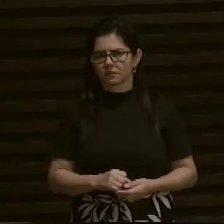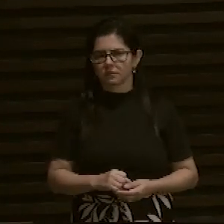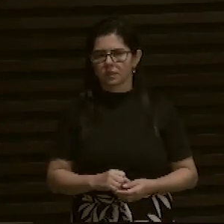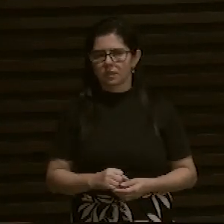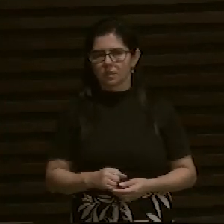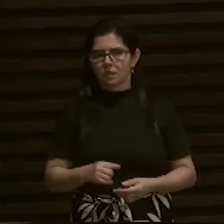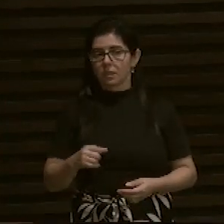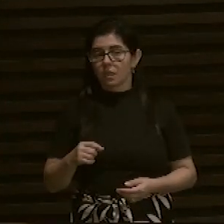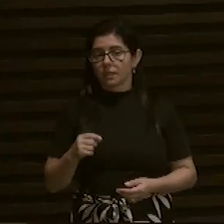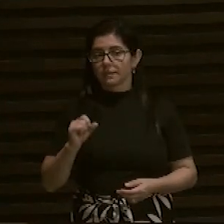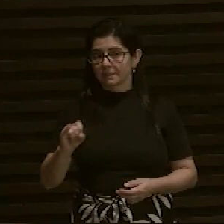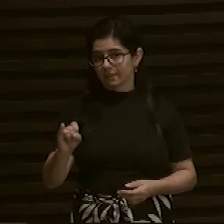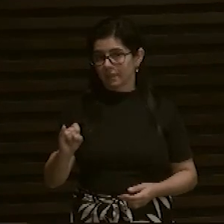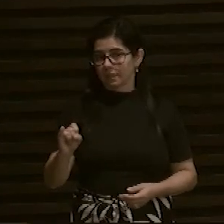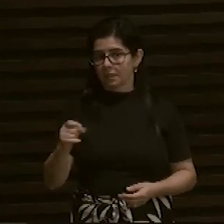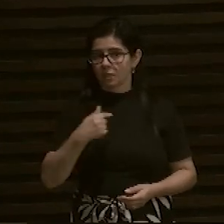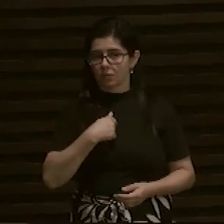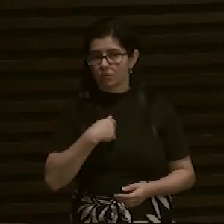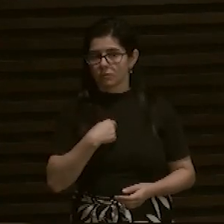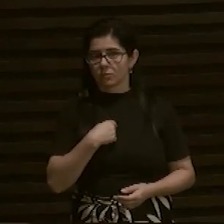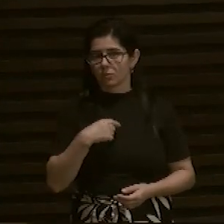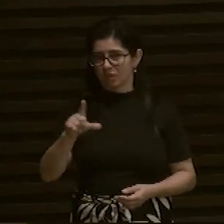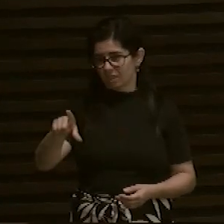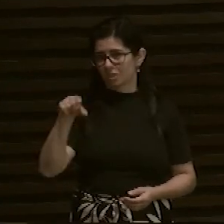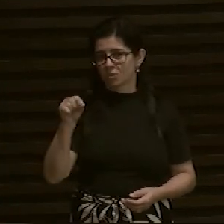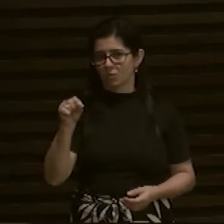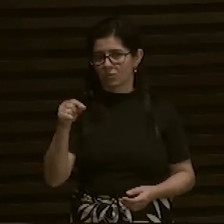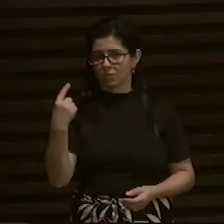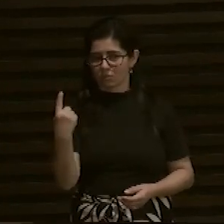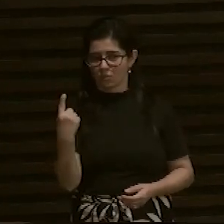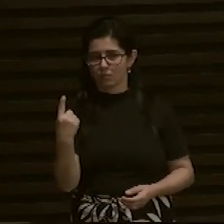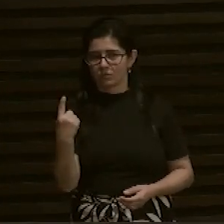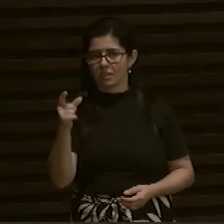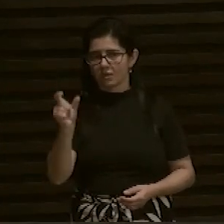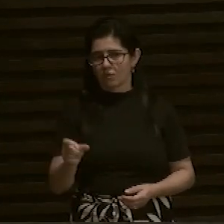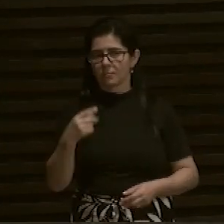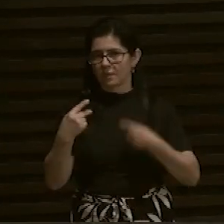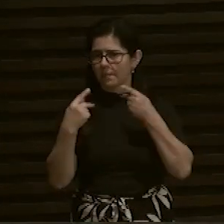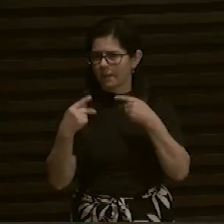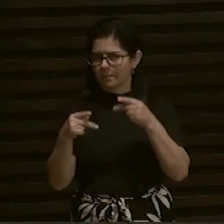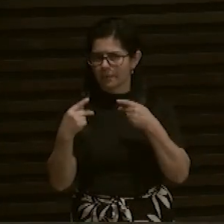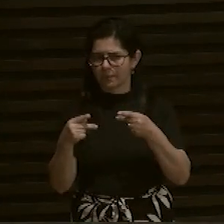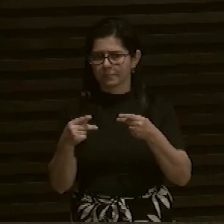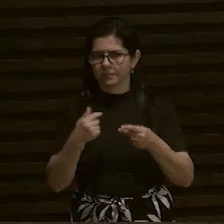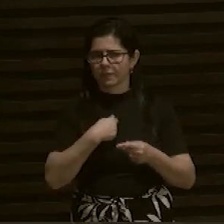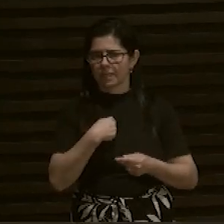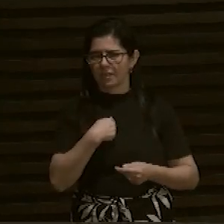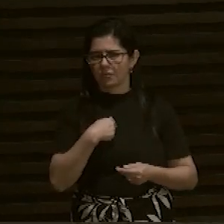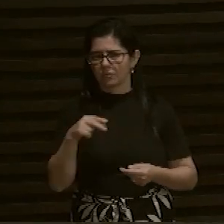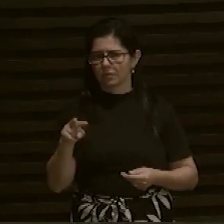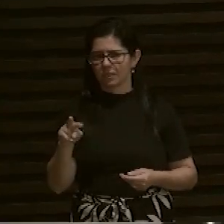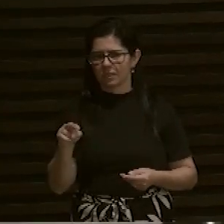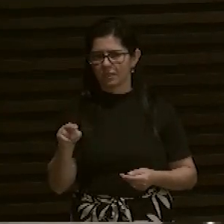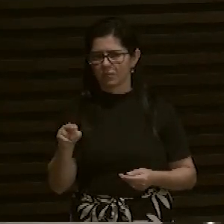coloco meu orgulho em um homem, qualquer que seja, em detrimento de outro, eu estou basicamente falando assim: não, eu pertenço a